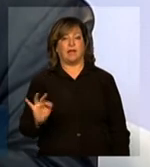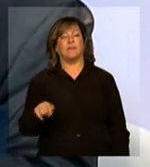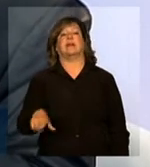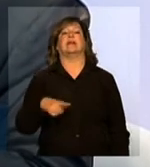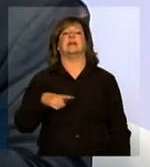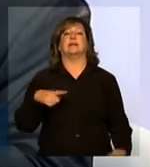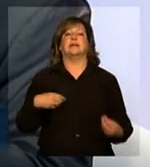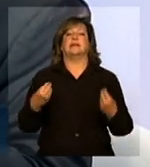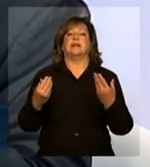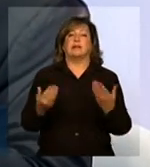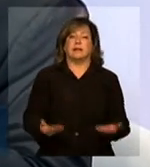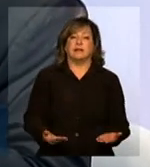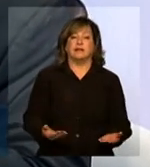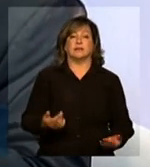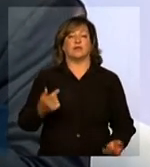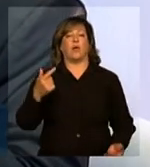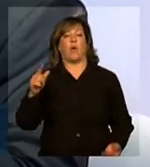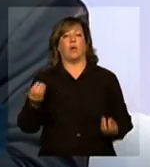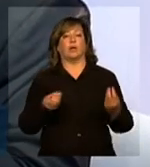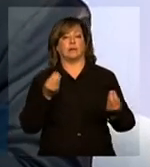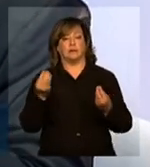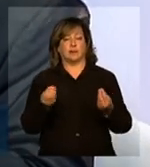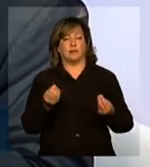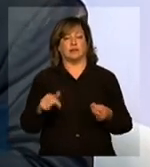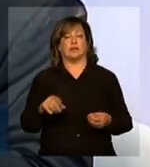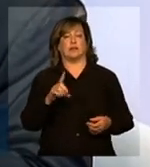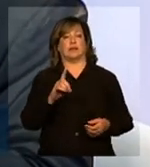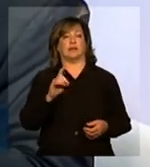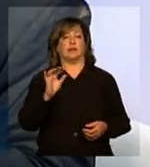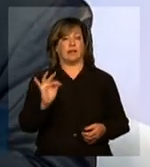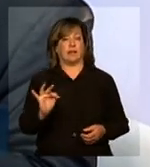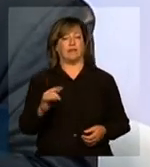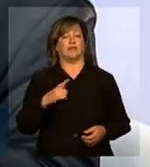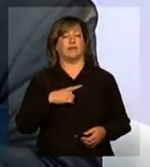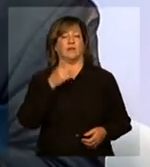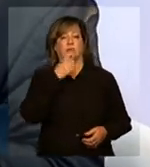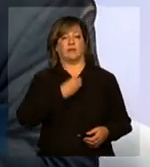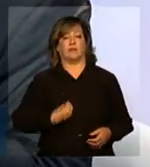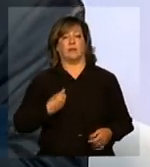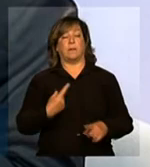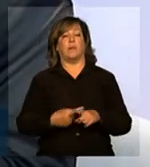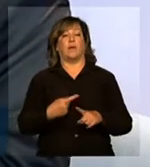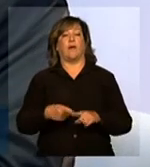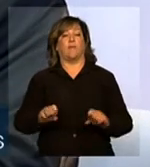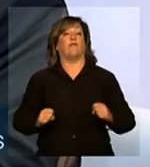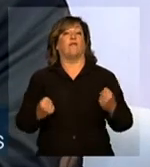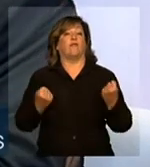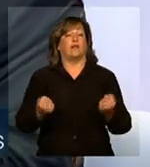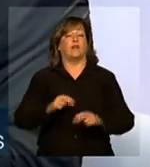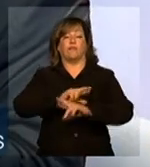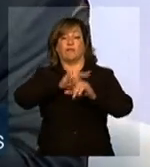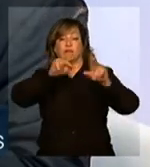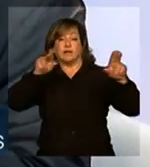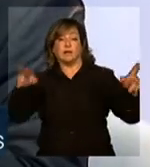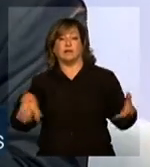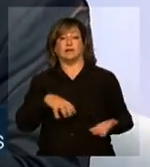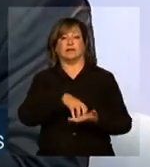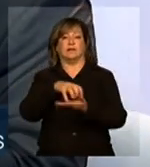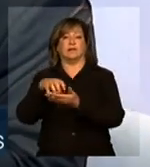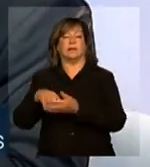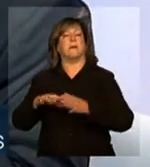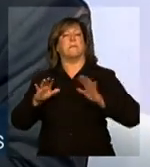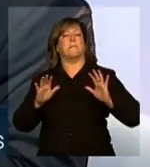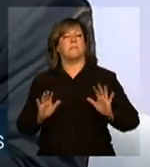uma outra realidade para a agricultura do Distrito Federal, porque fortalece diferentes segmentos, mas